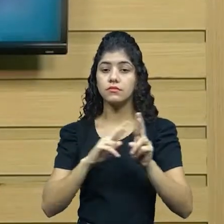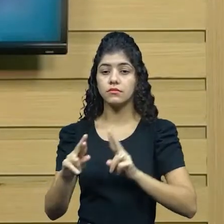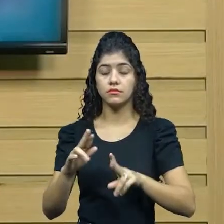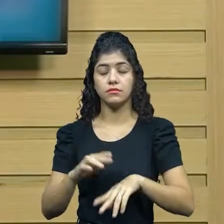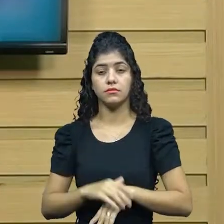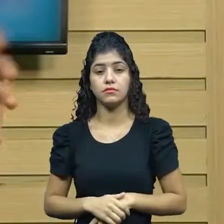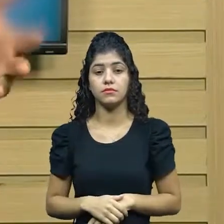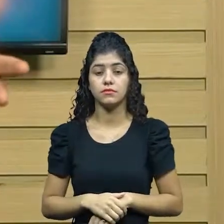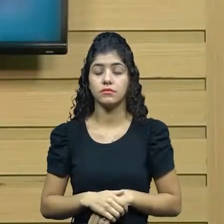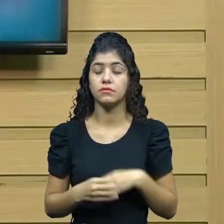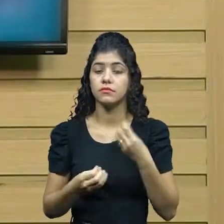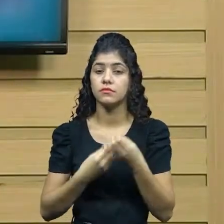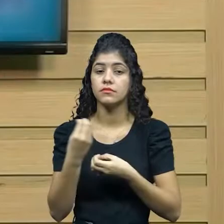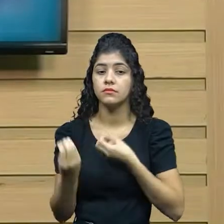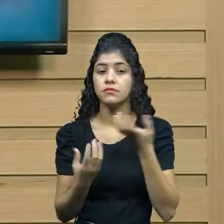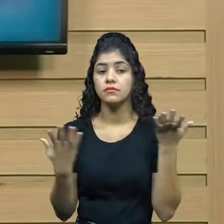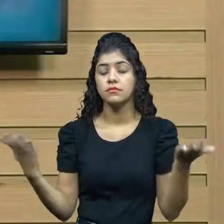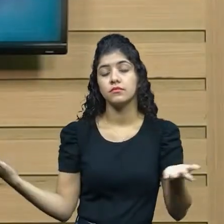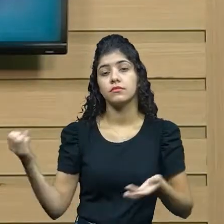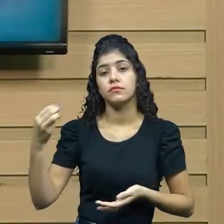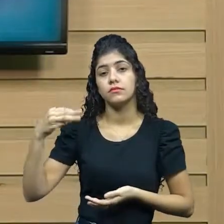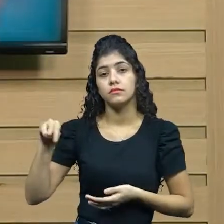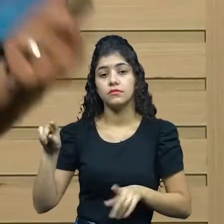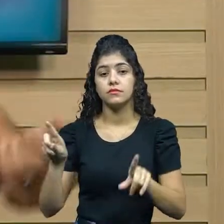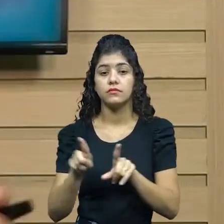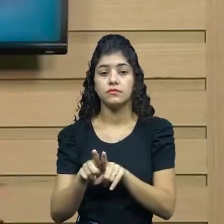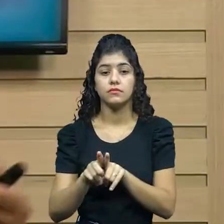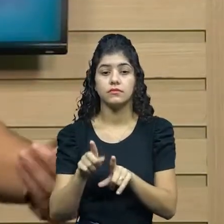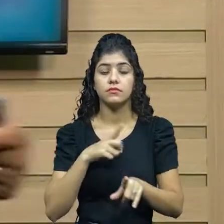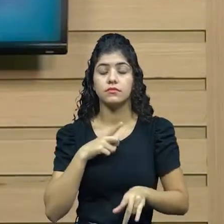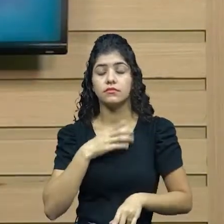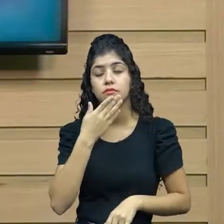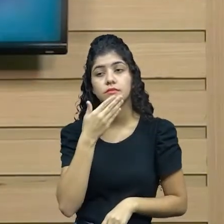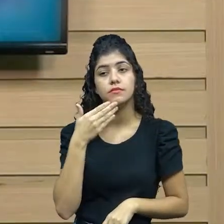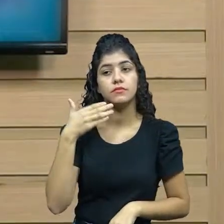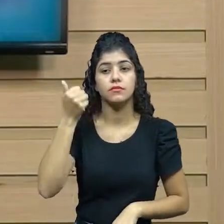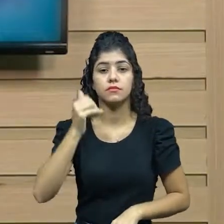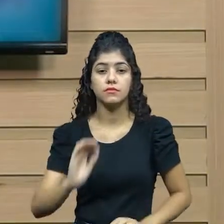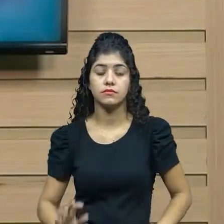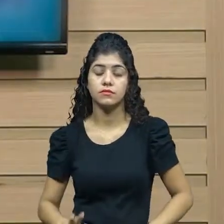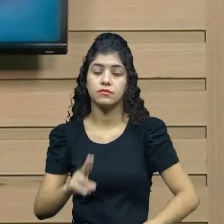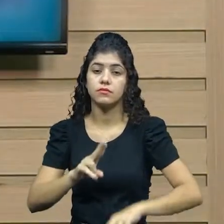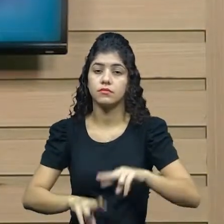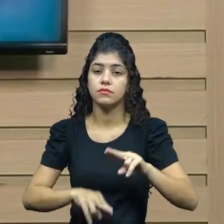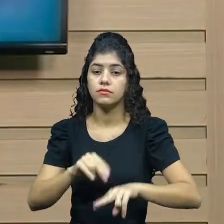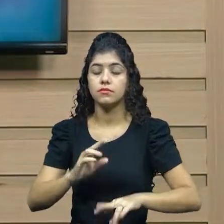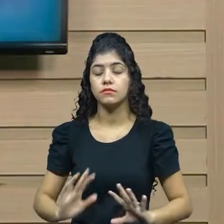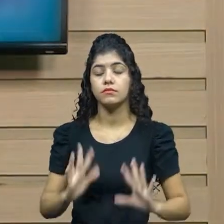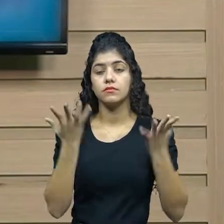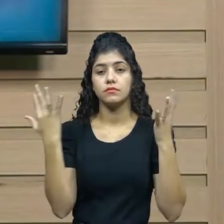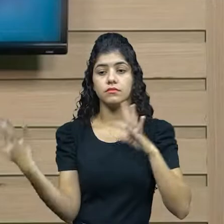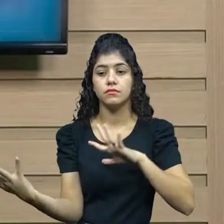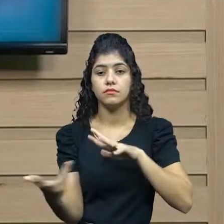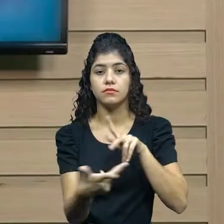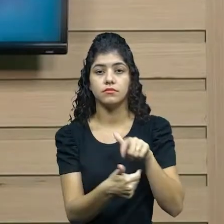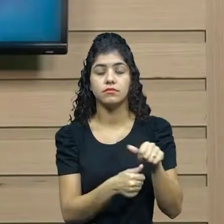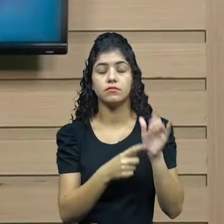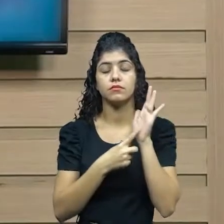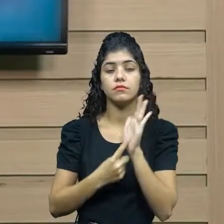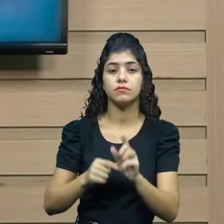um evento. Nós, no Maranhão, por exemplo, nós nos gabamos de ter melhor São João do mundo. Isso quer dizer o quê? Que há